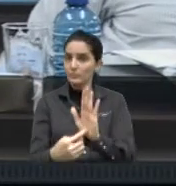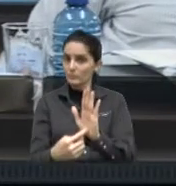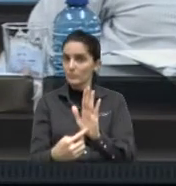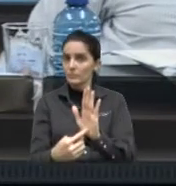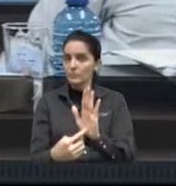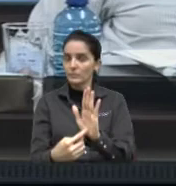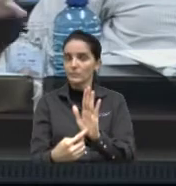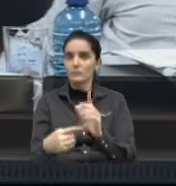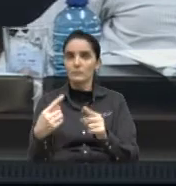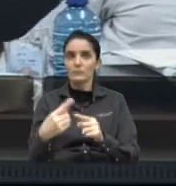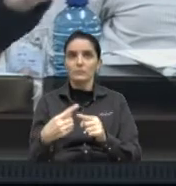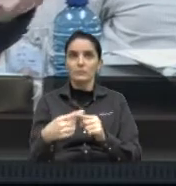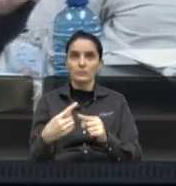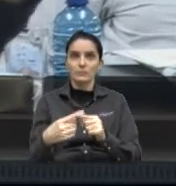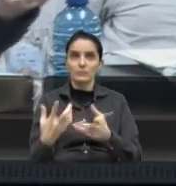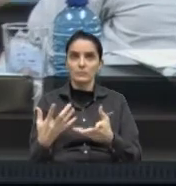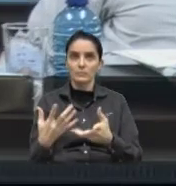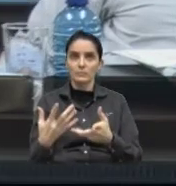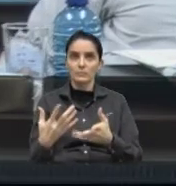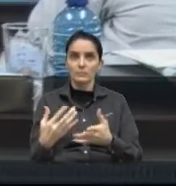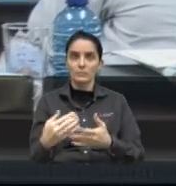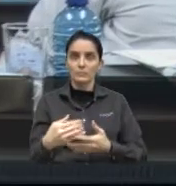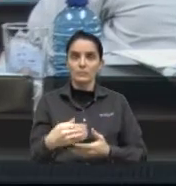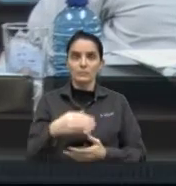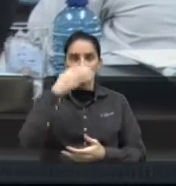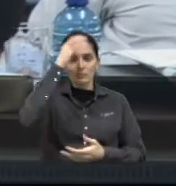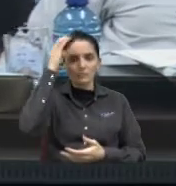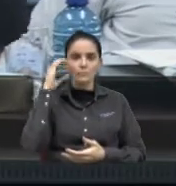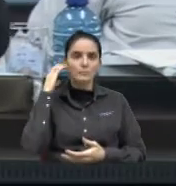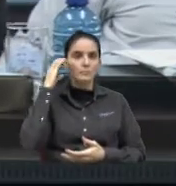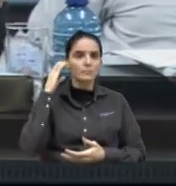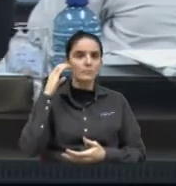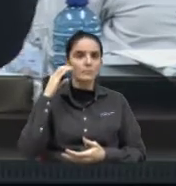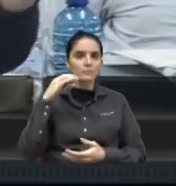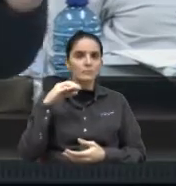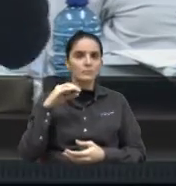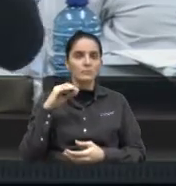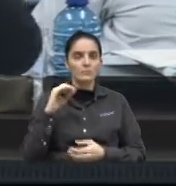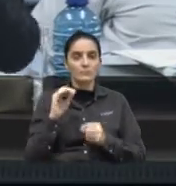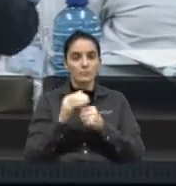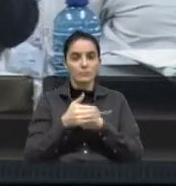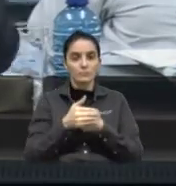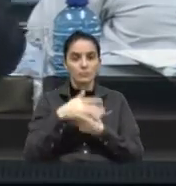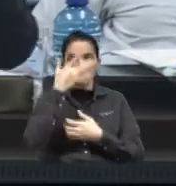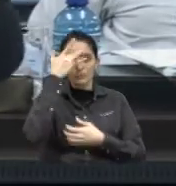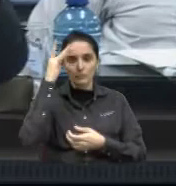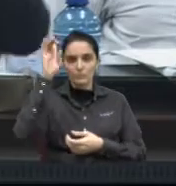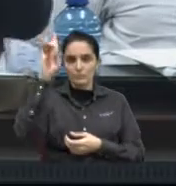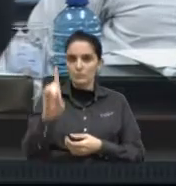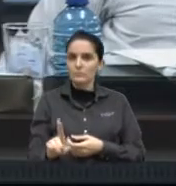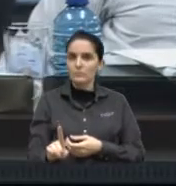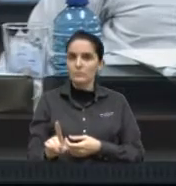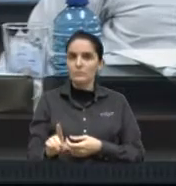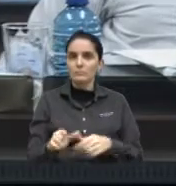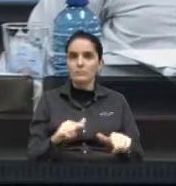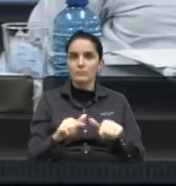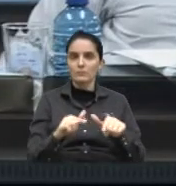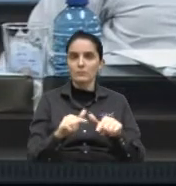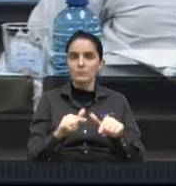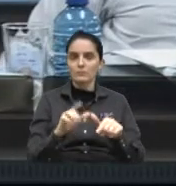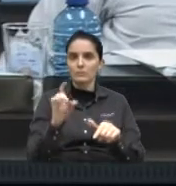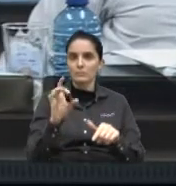é defensora do direito das minorias até me pergunto aquelas pessoas que trabalham só são só aquelas que trabalham em horário